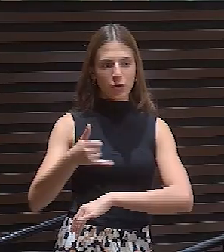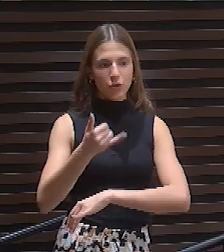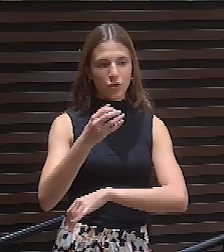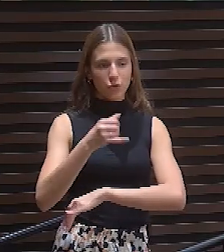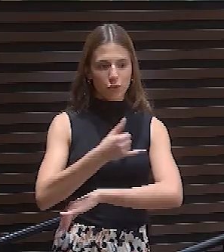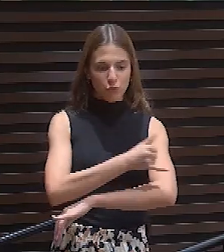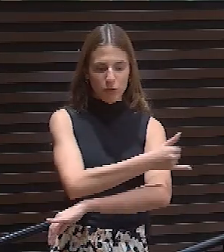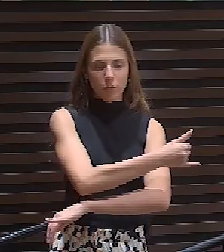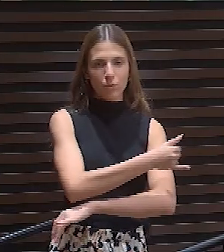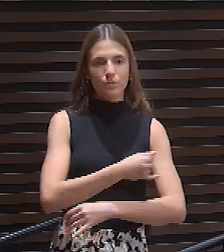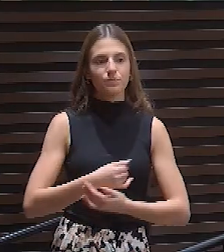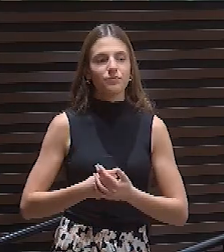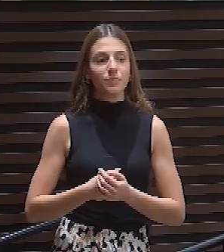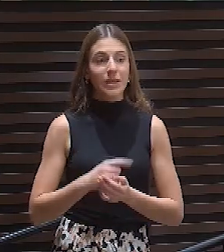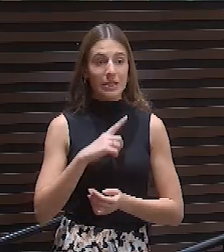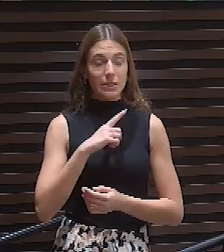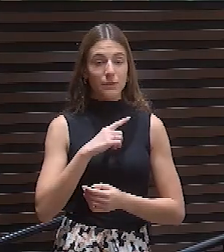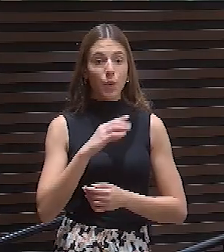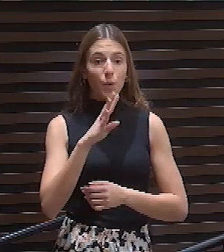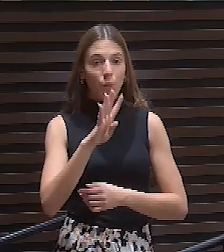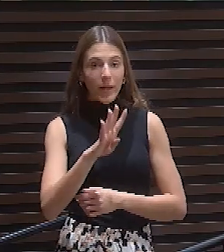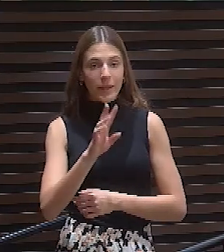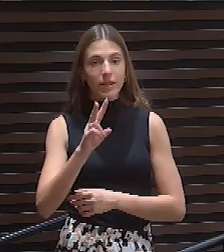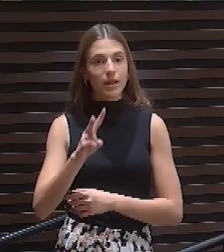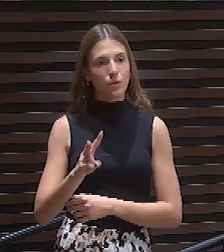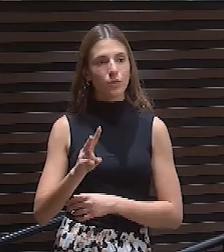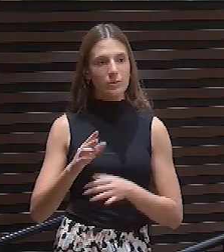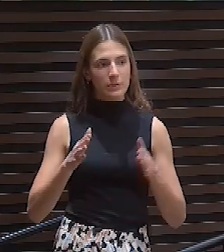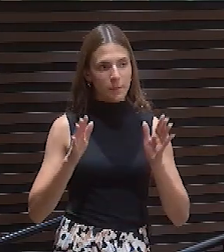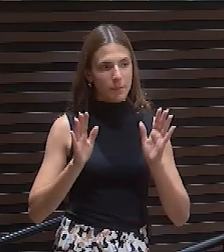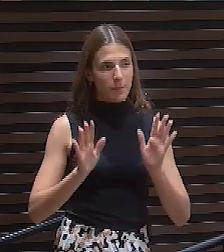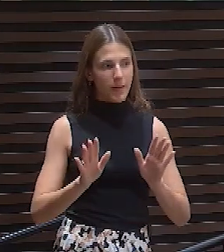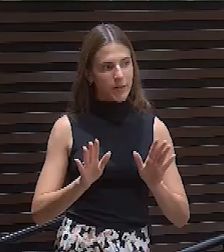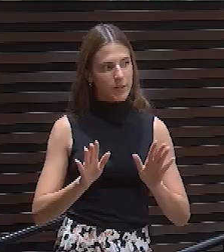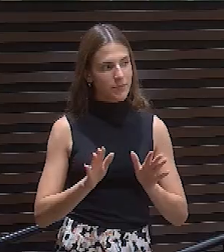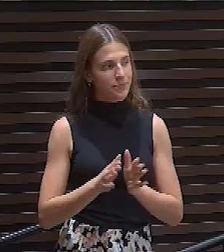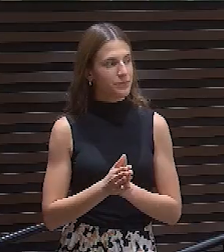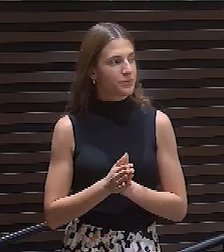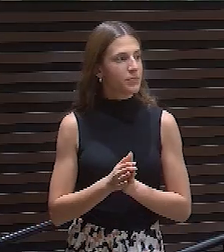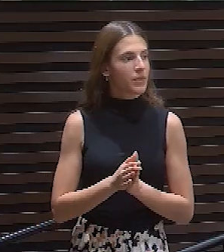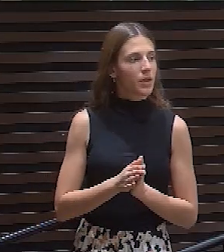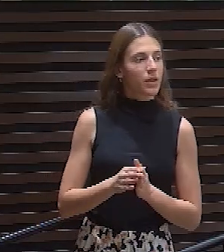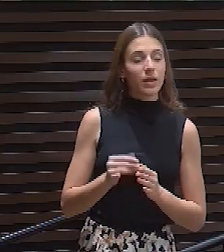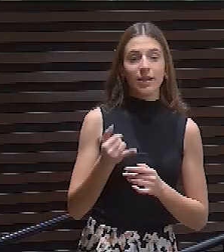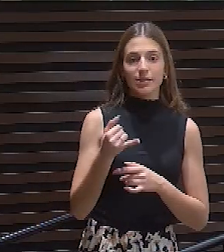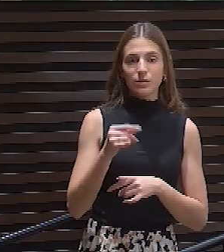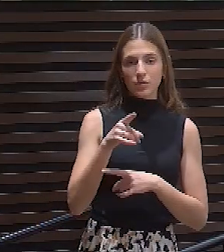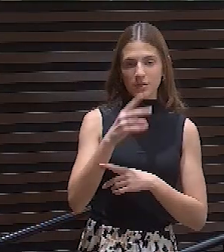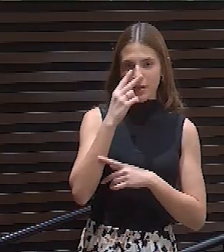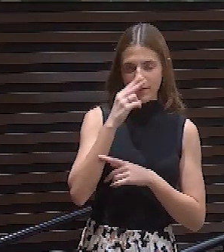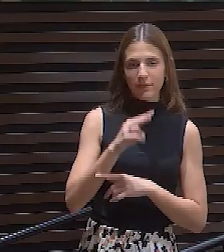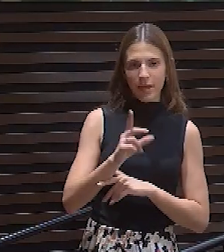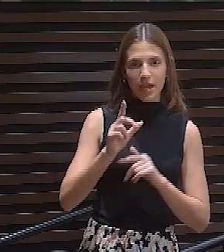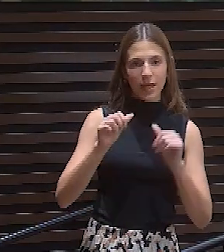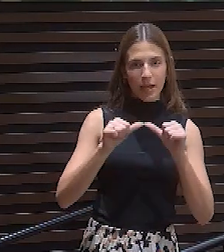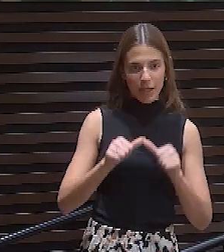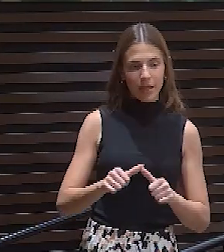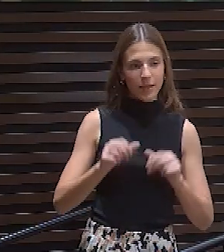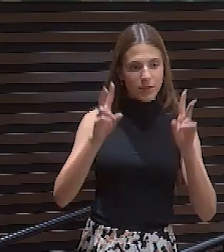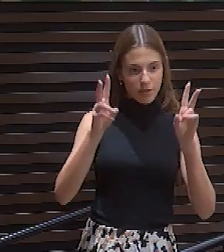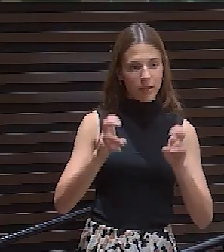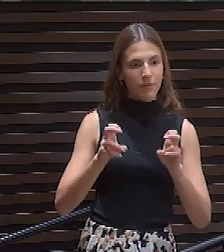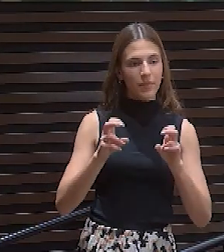42. Só depois você querendo mexer com isso, lembre-se que de Abraão até Jesus